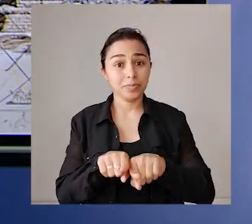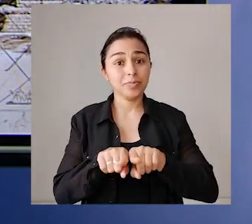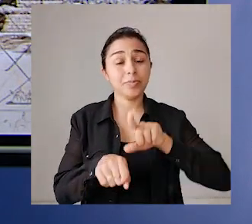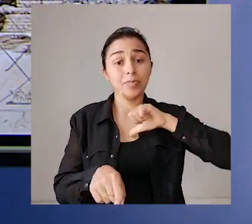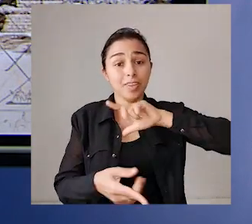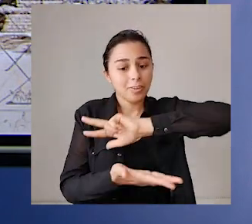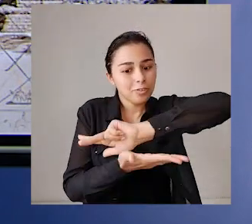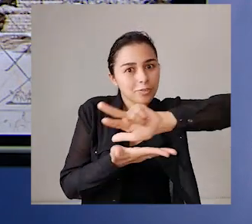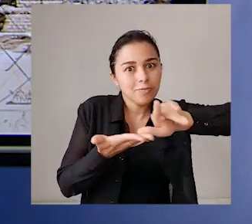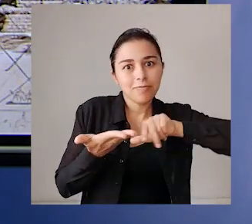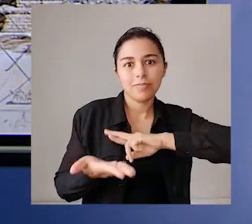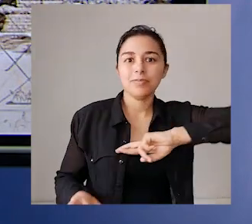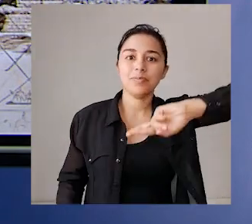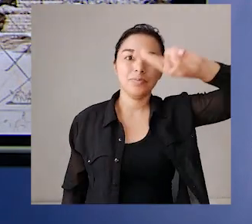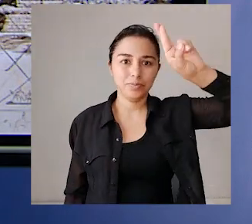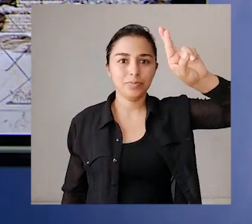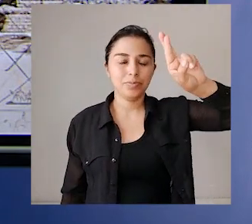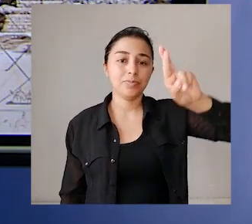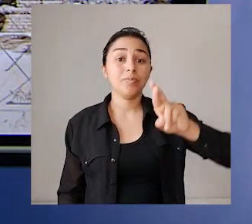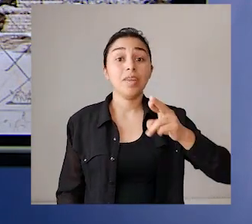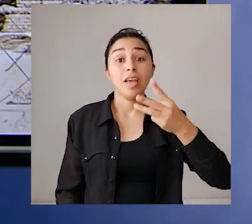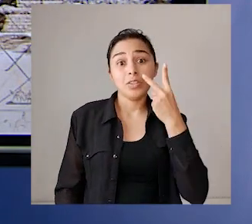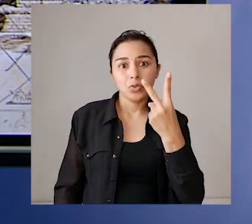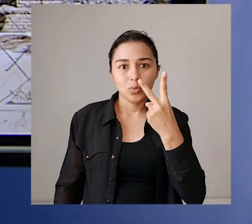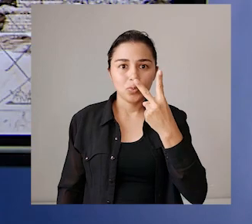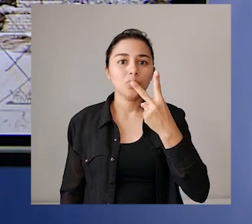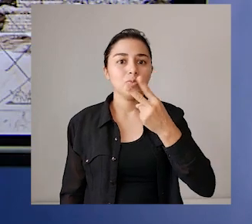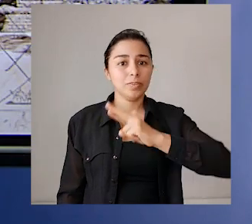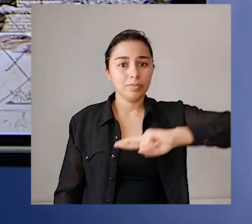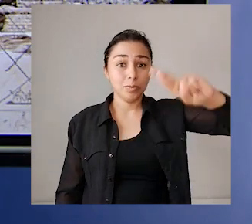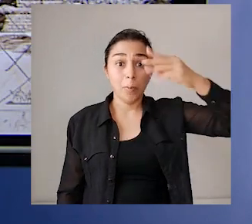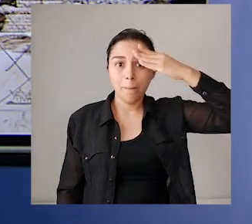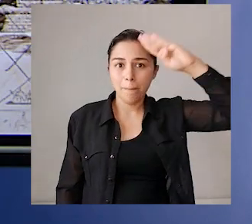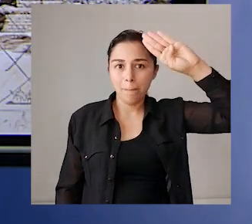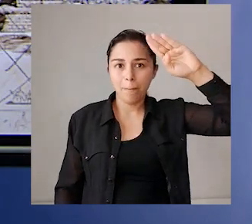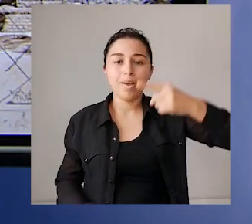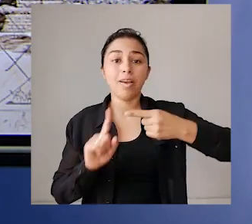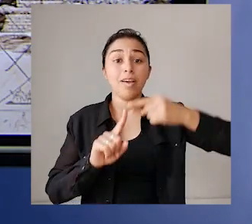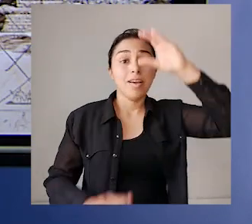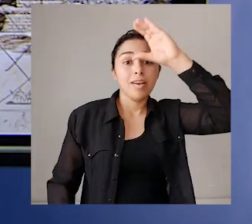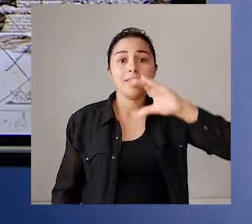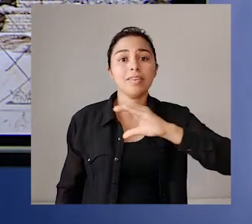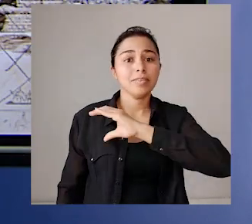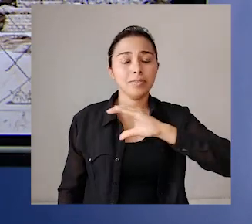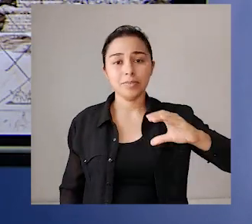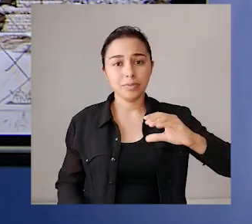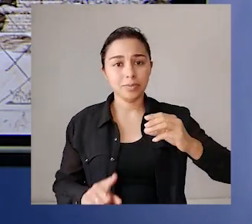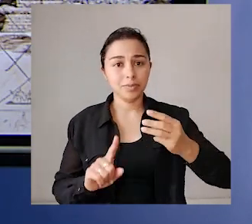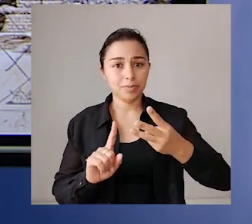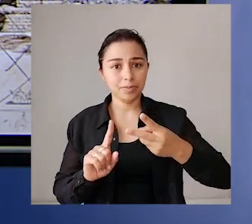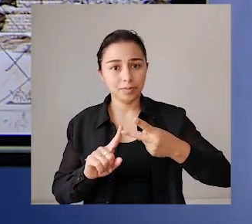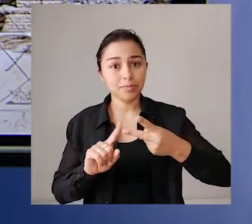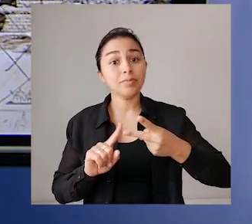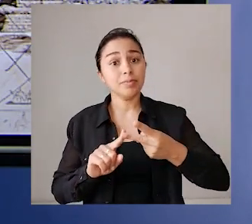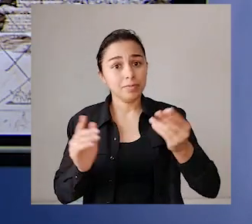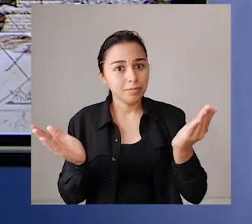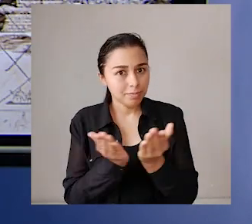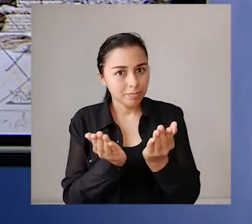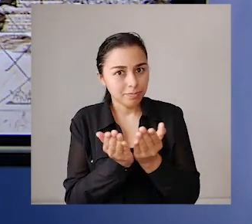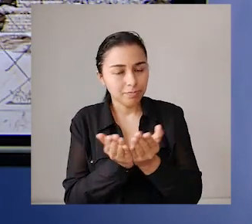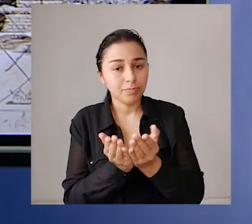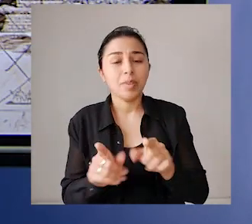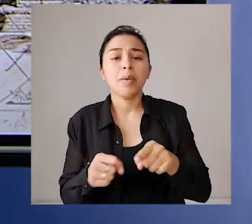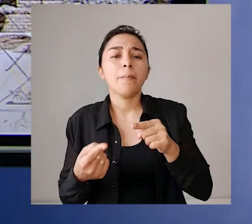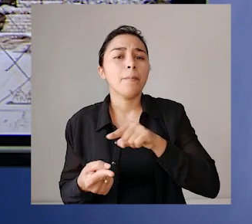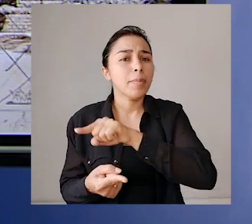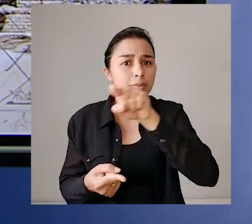também diversas religiões. As duas maiores religiões são a católica e a protestante.